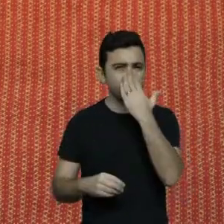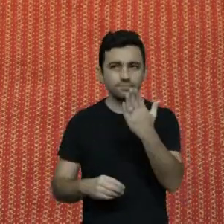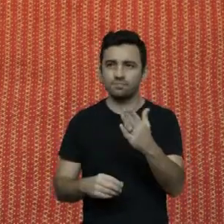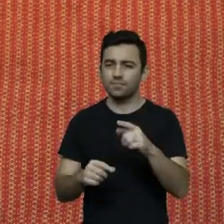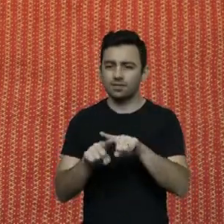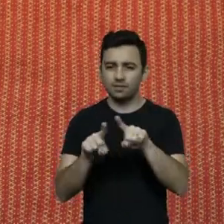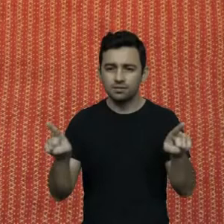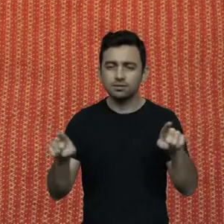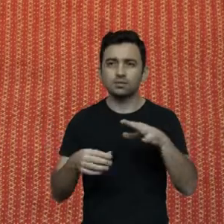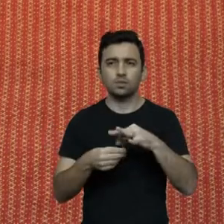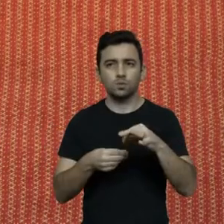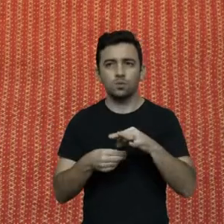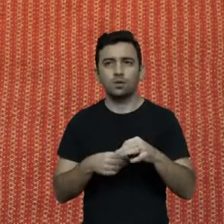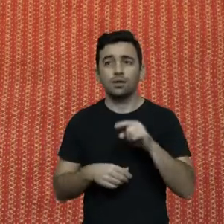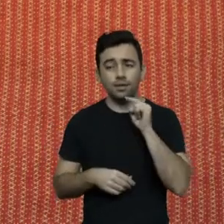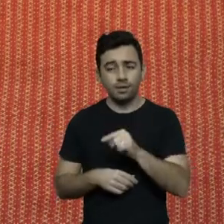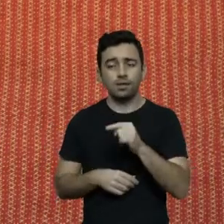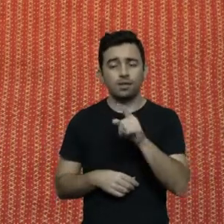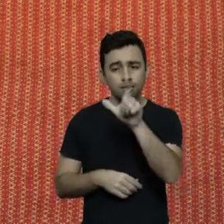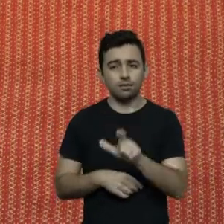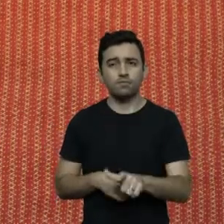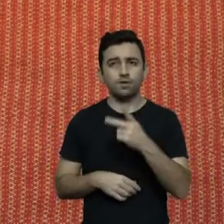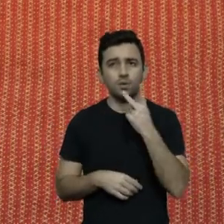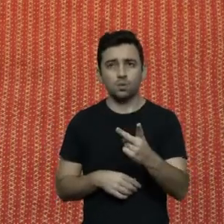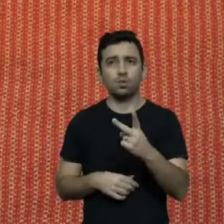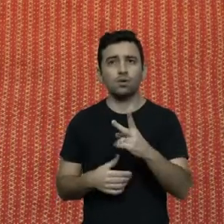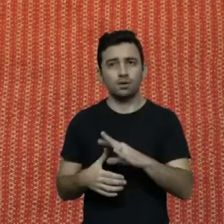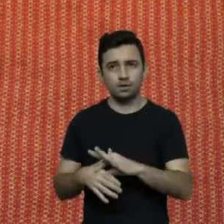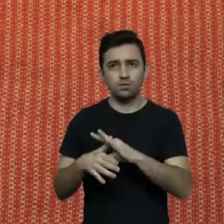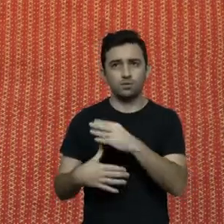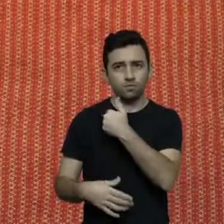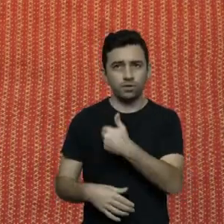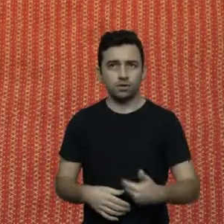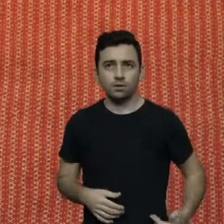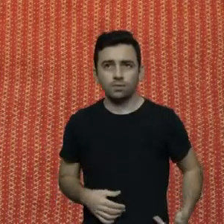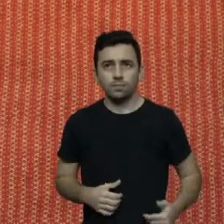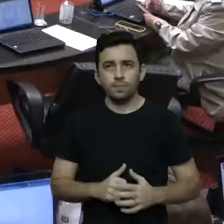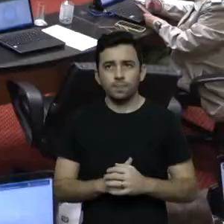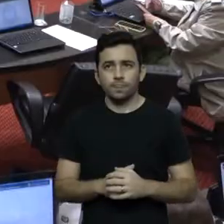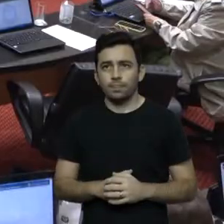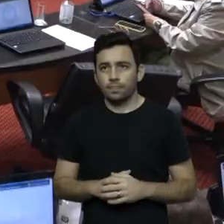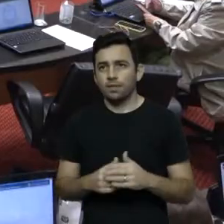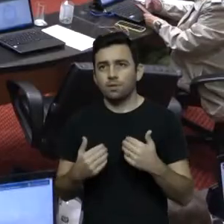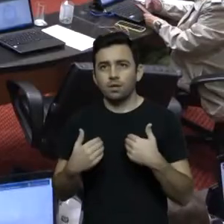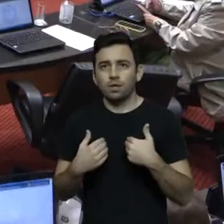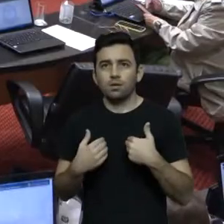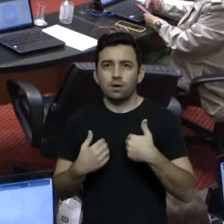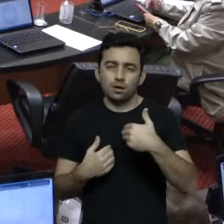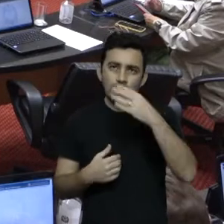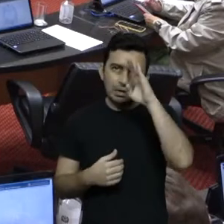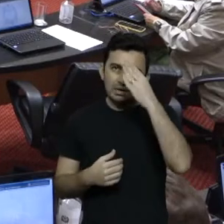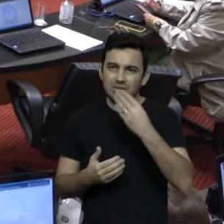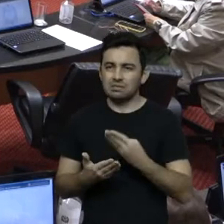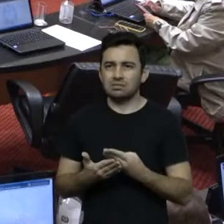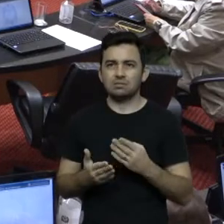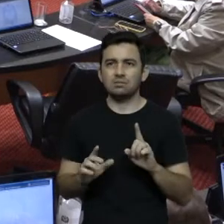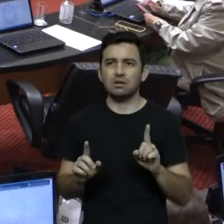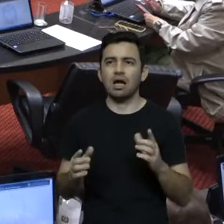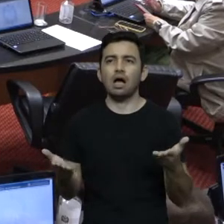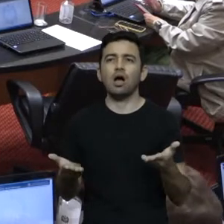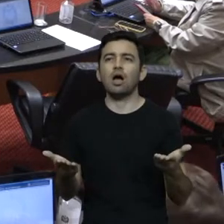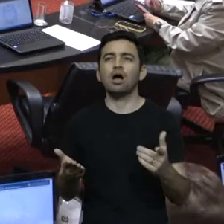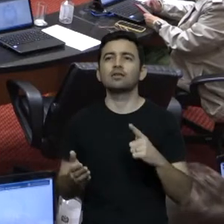na frente do setor ele falou isso lindas governo ele falou isso então eu acredito quando ele fala ou agora